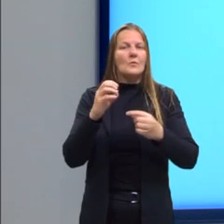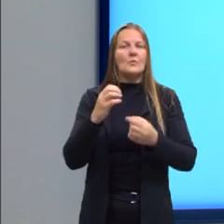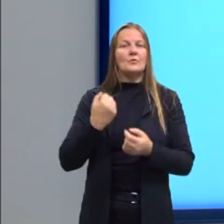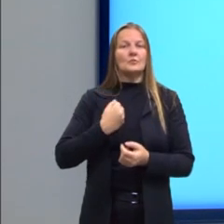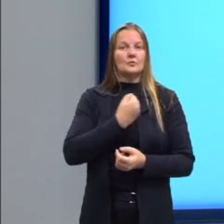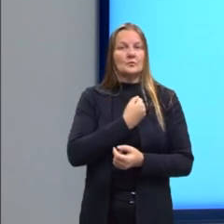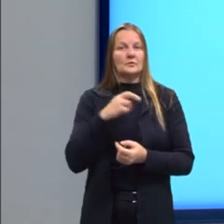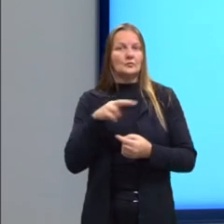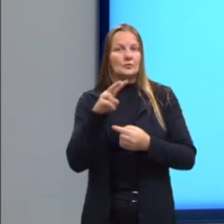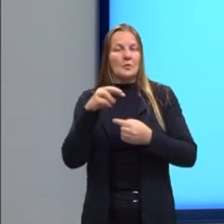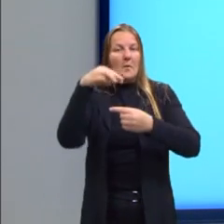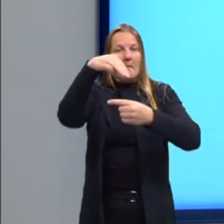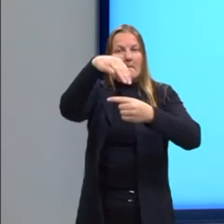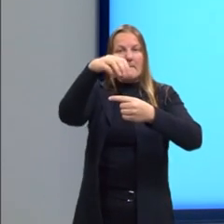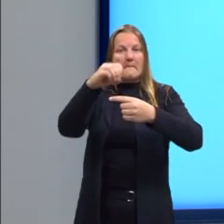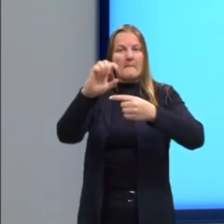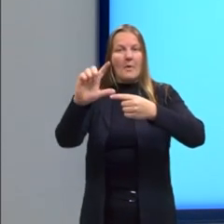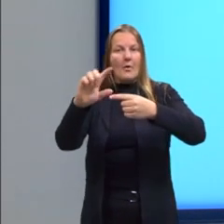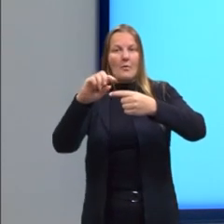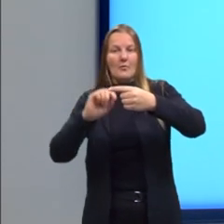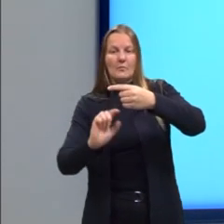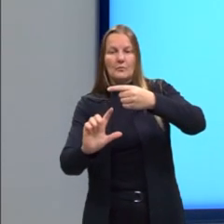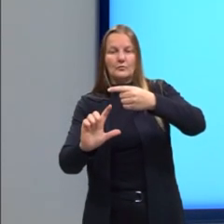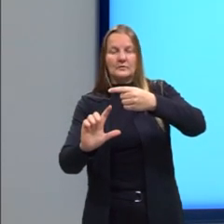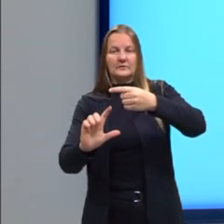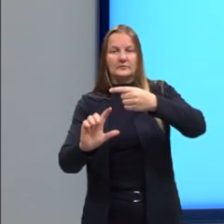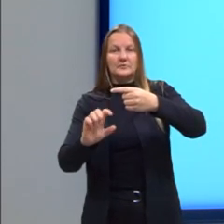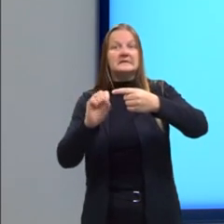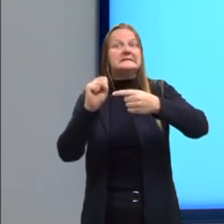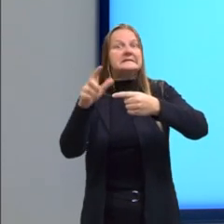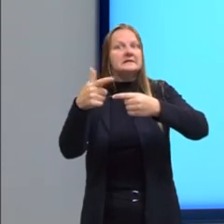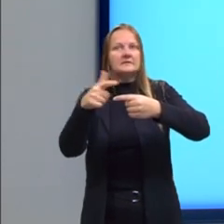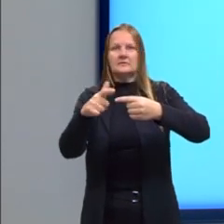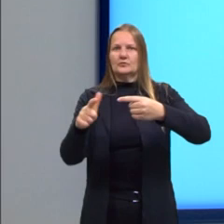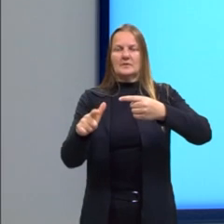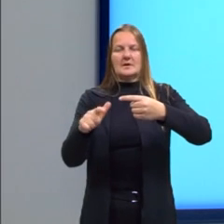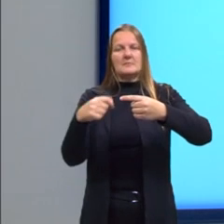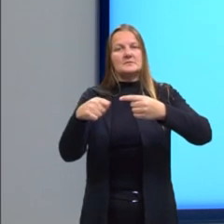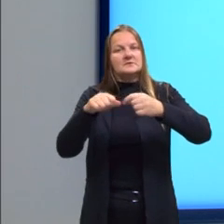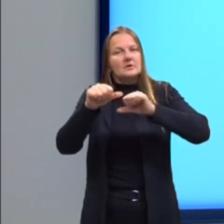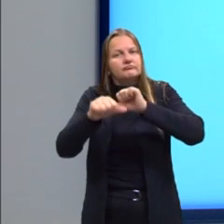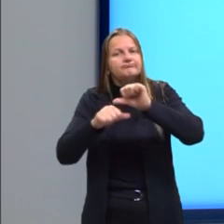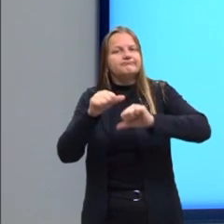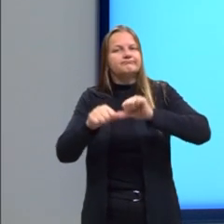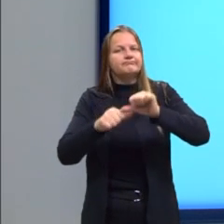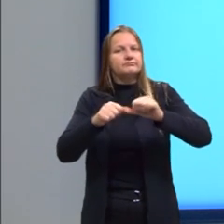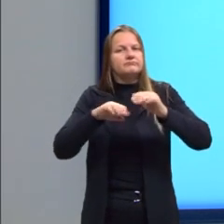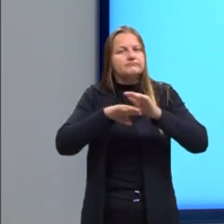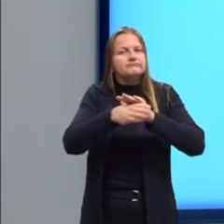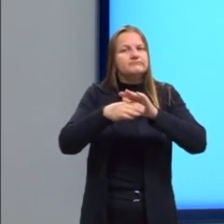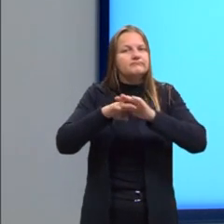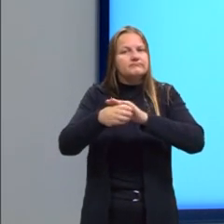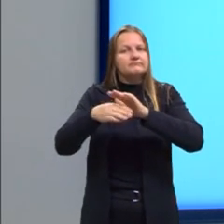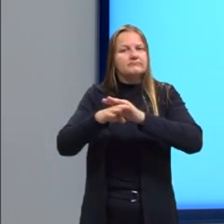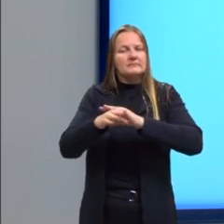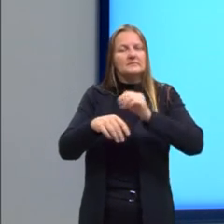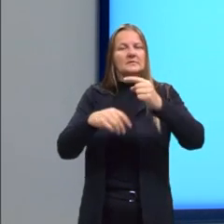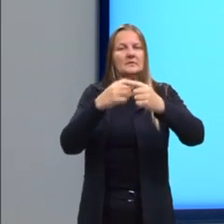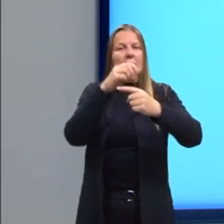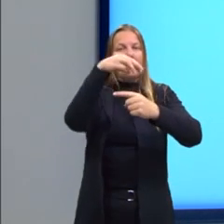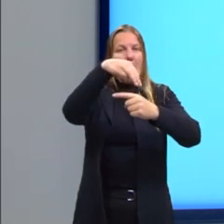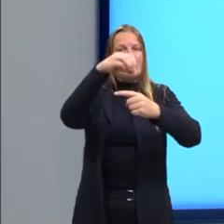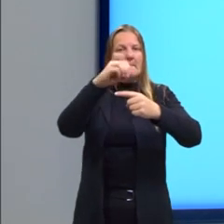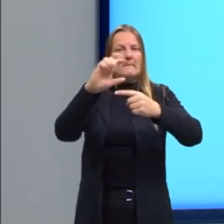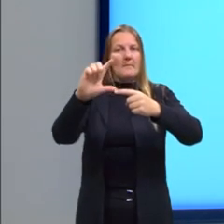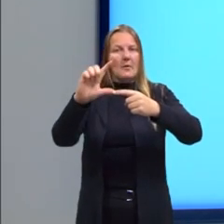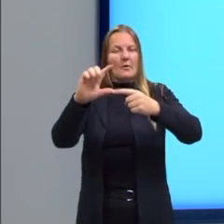Caso não esteja precisa ser transformado né precisa ser passado para maior por litro e se a gente consegue fazer baseado